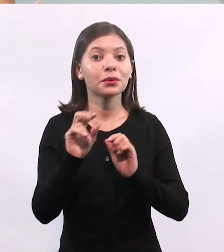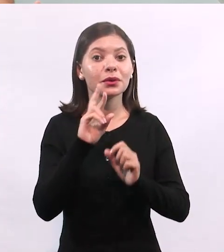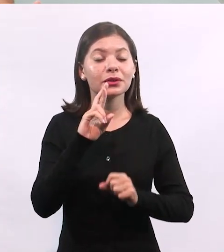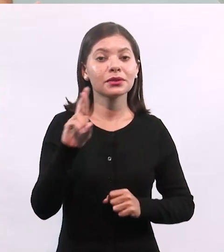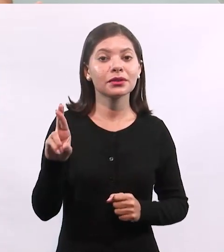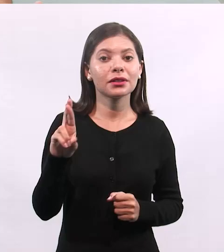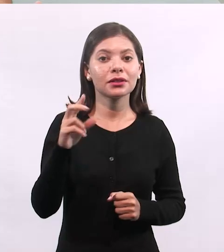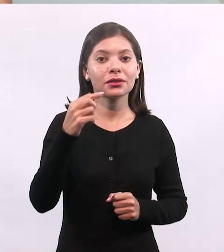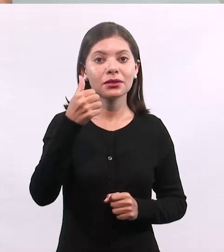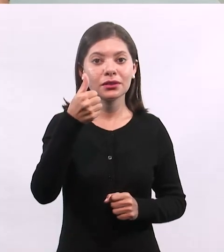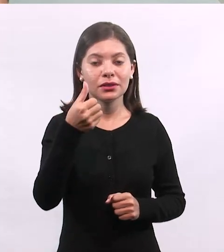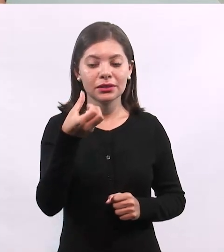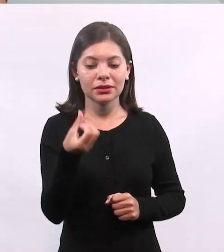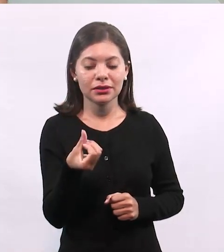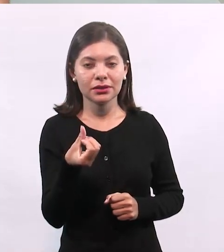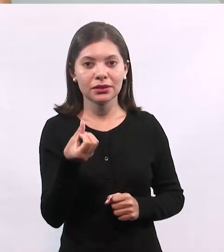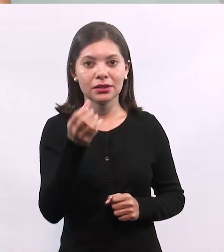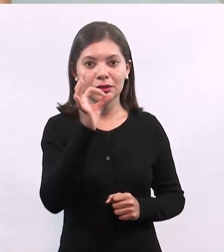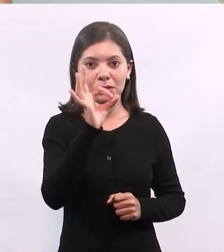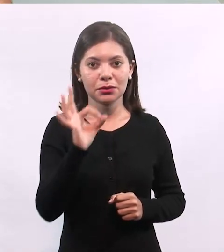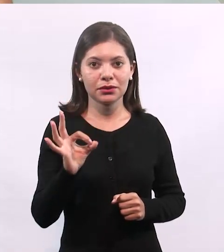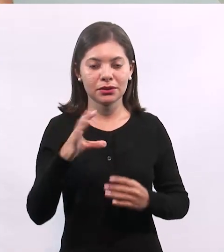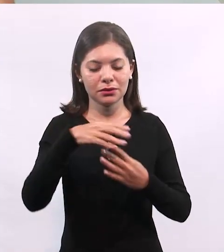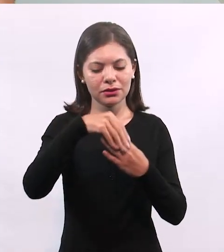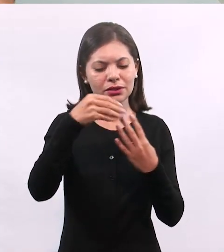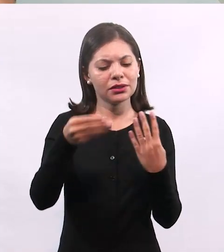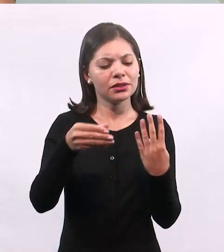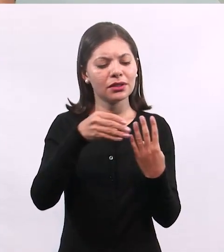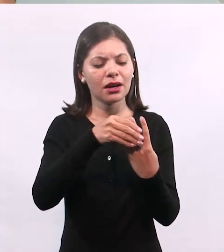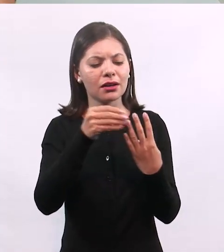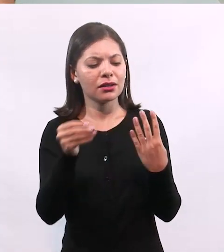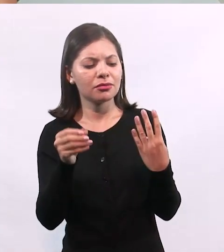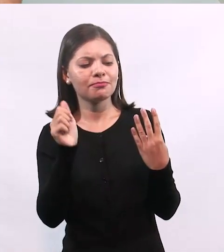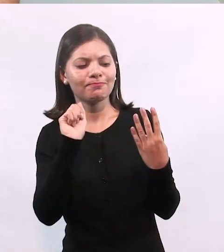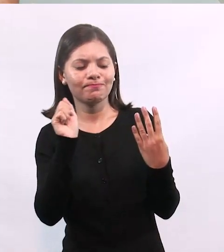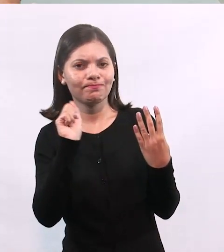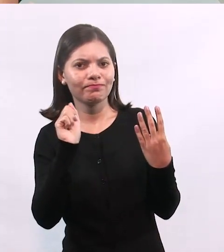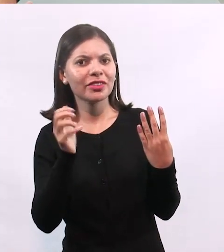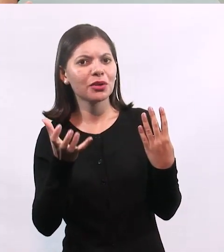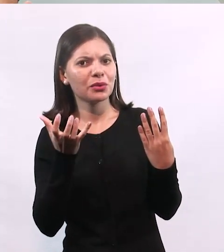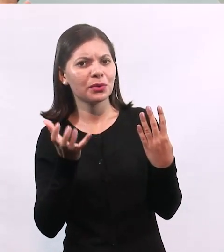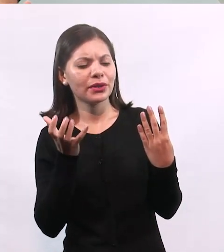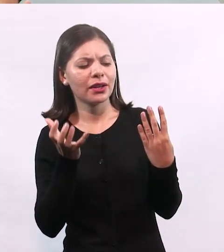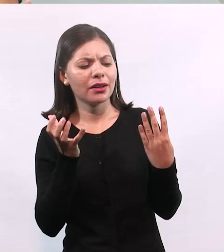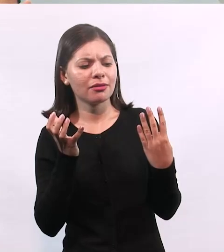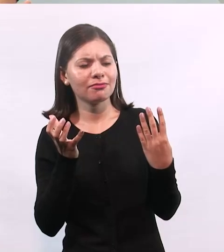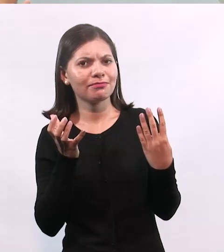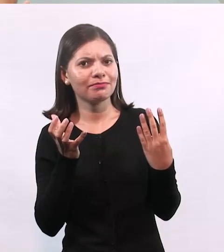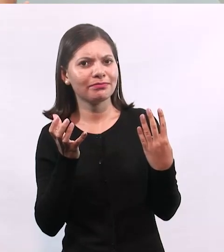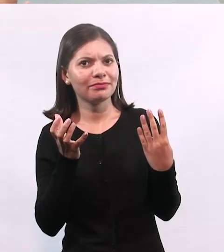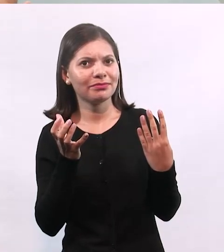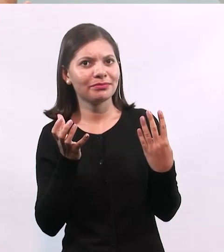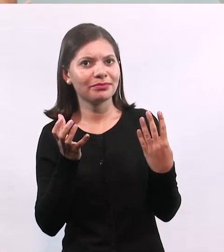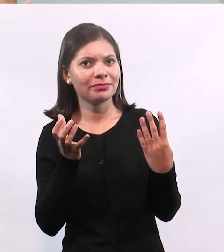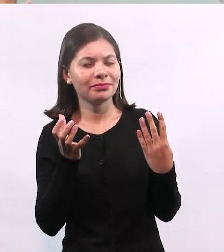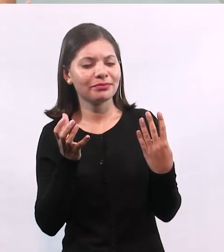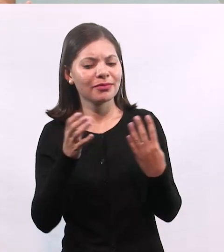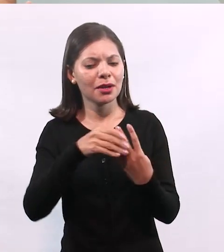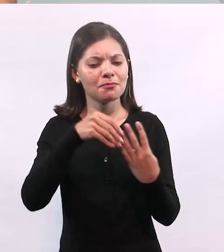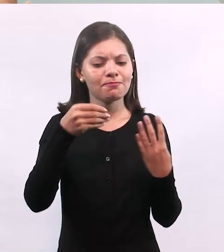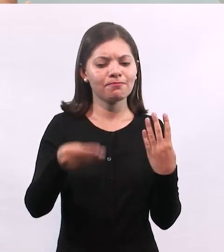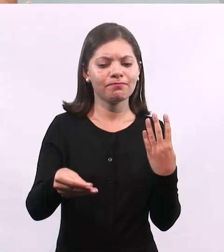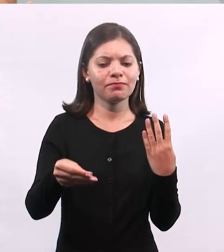por cento enquanto que tirar aquela carta lá do baralho que eu queria criar esse espada para completar a minha